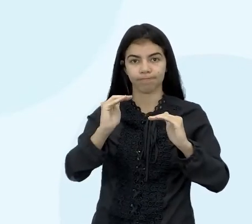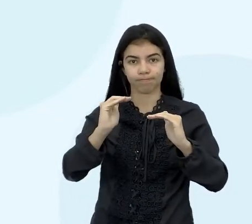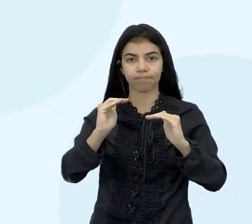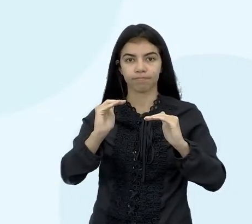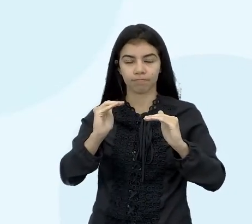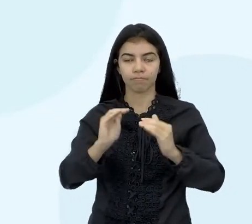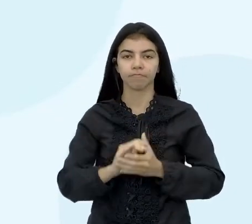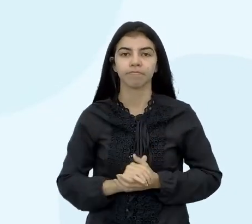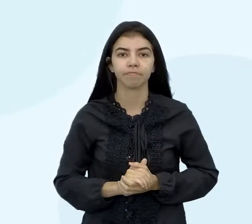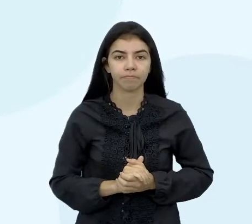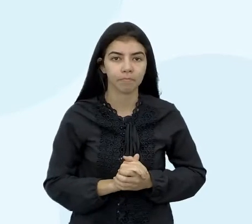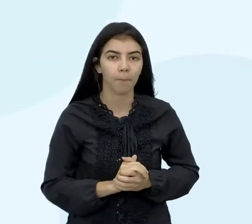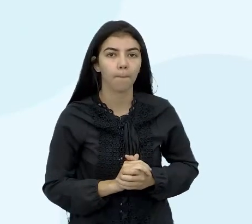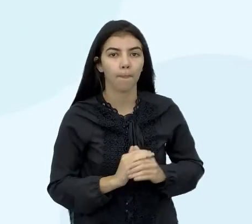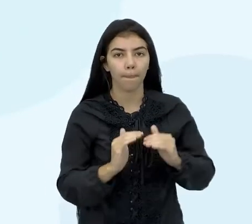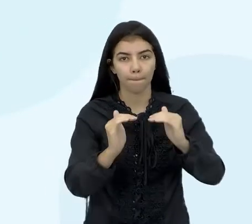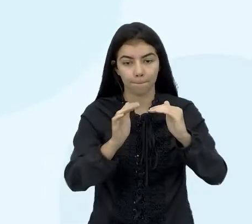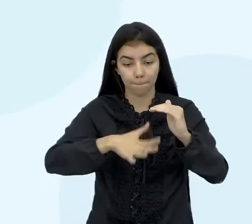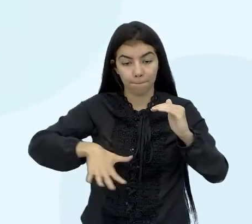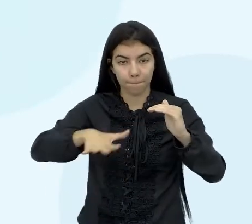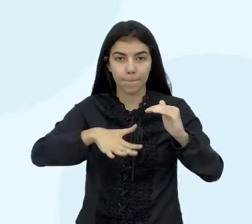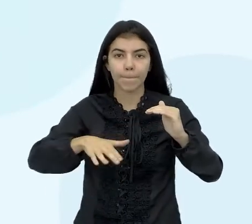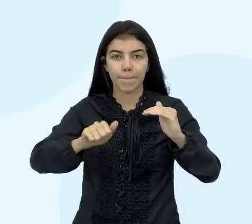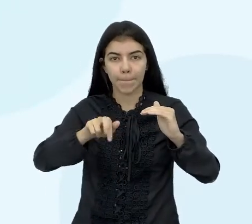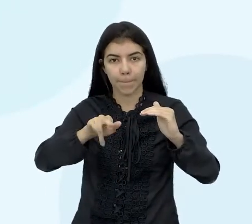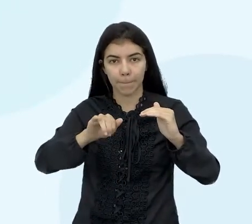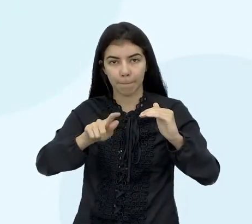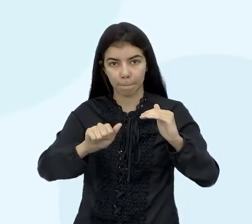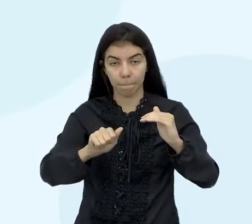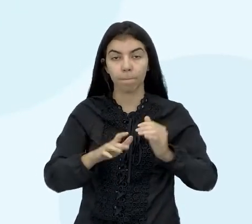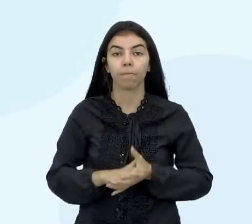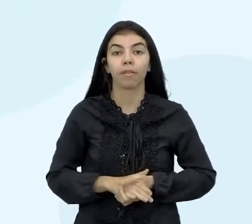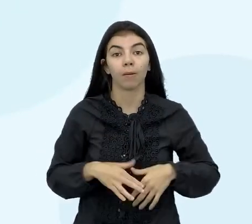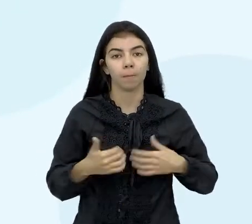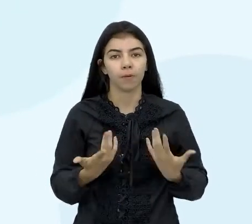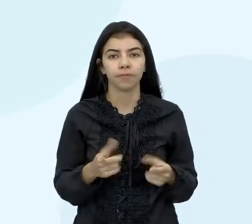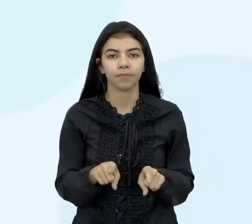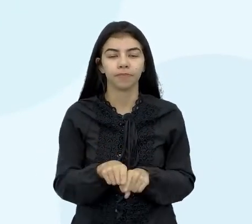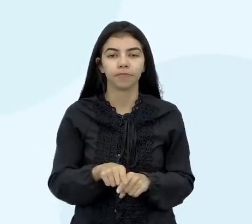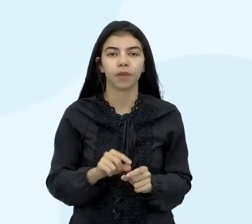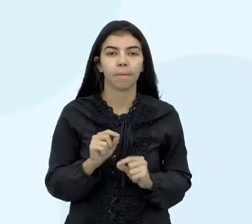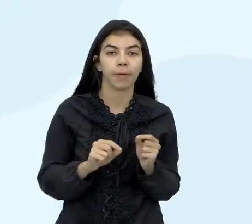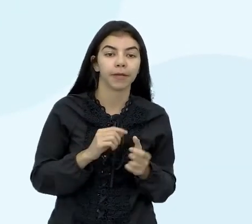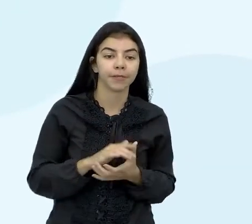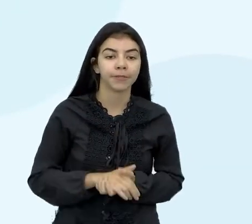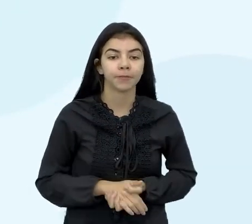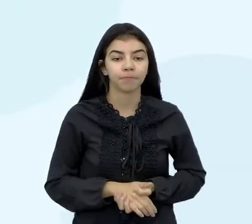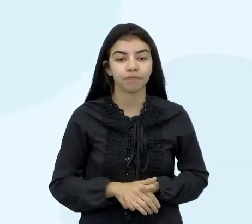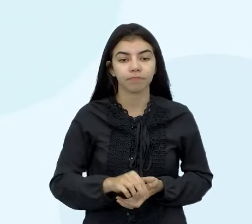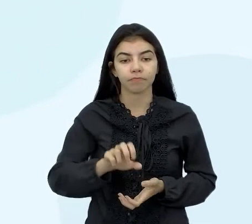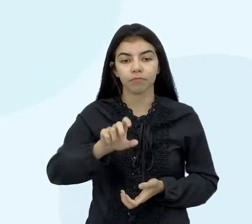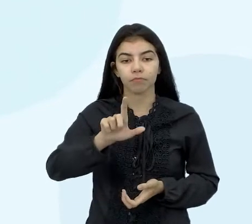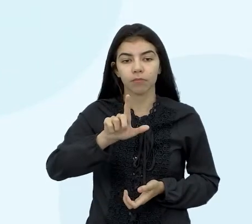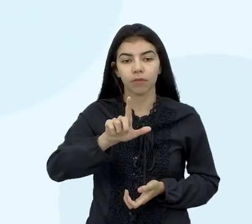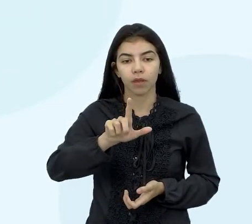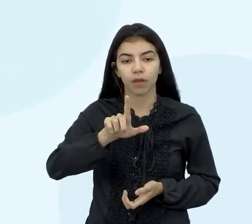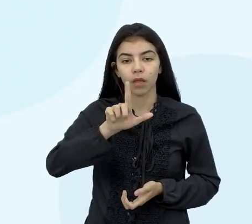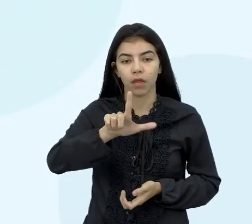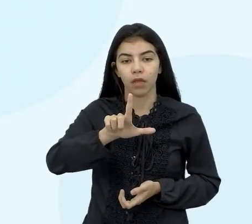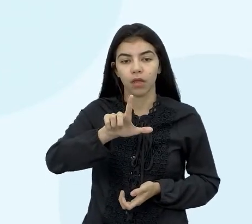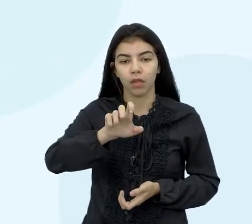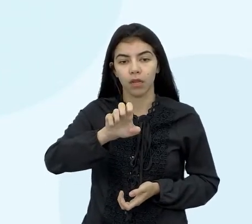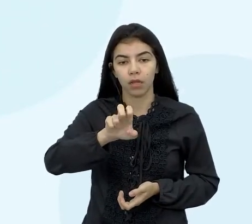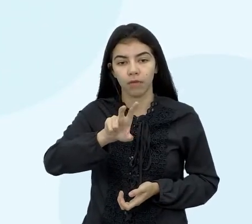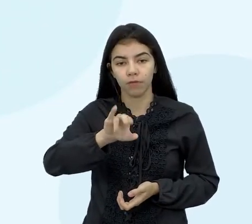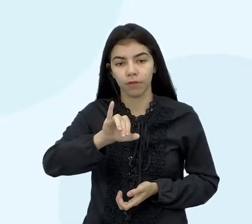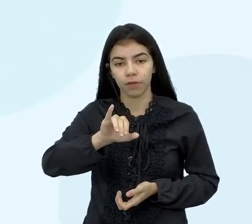superficial, depois a parte de baixo, que vai ser da areia. Bom, a ventilação é quando você vai ter alguma coisa também